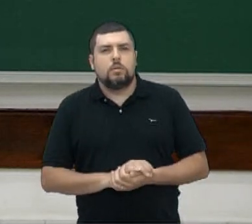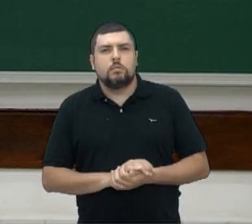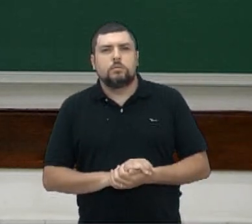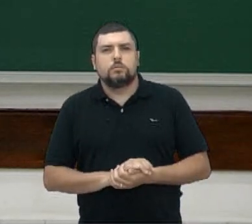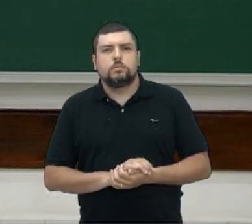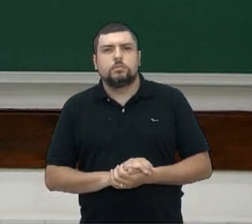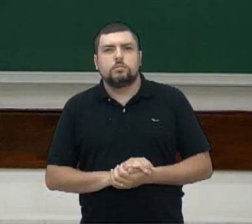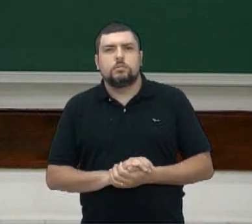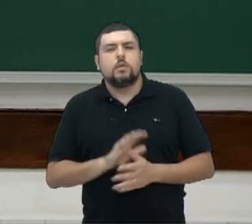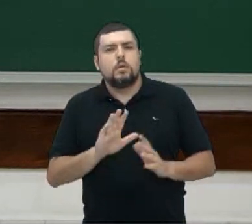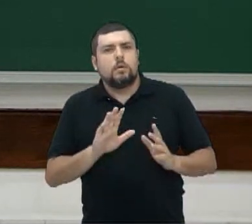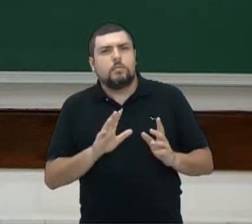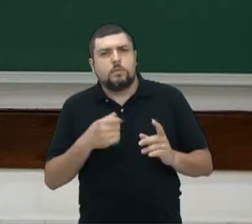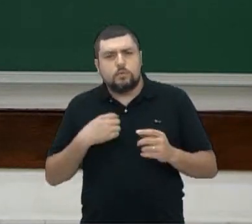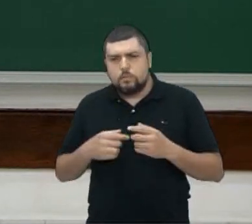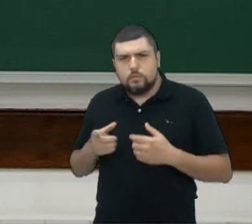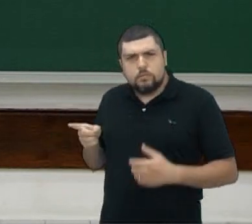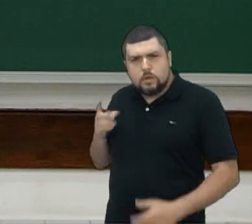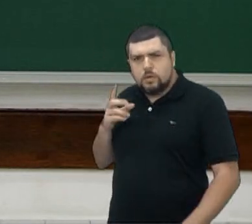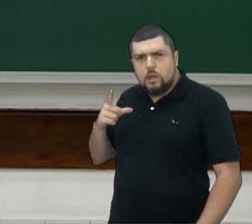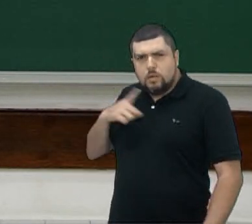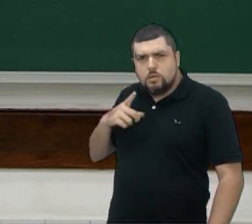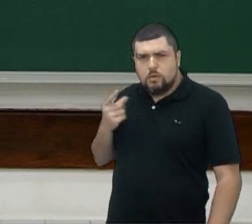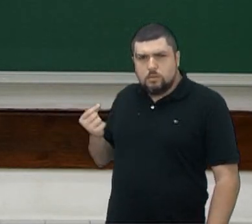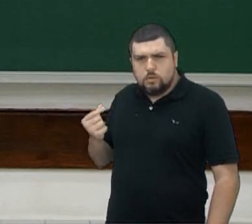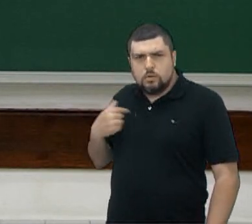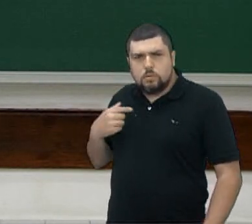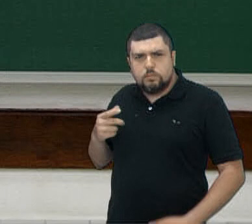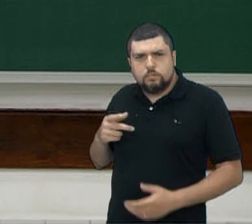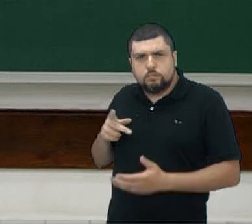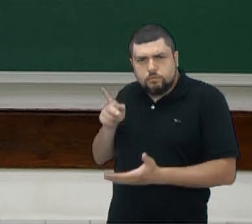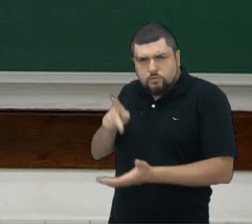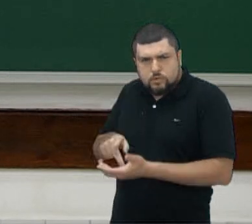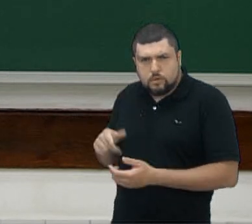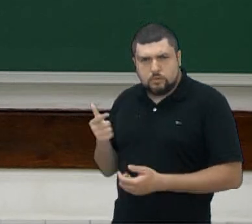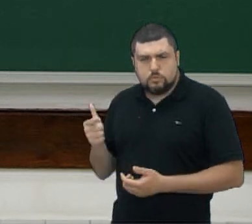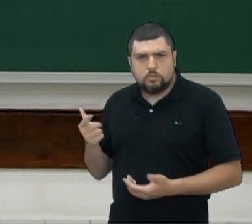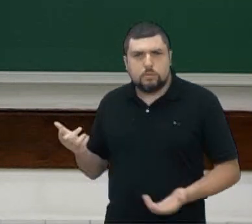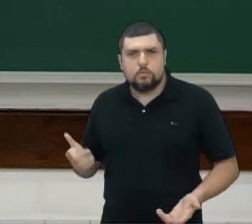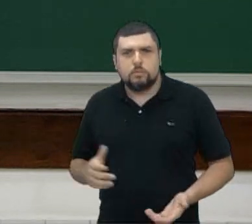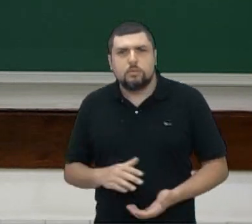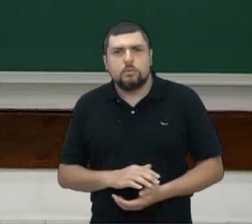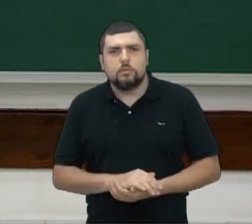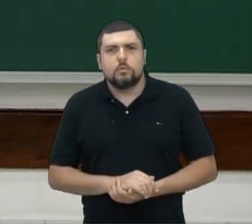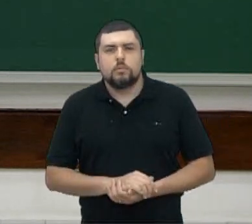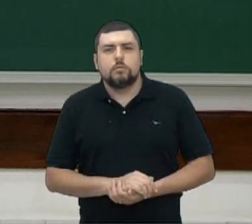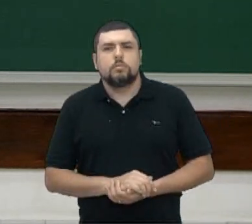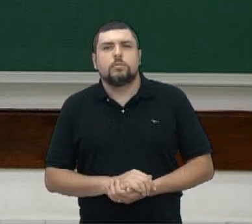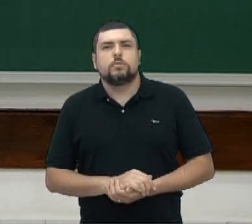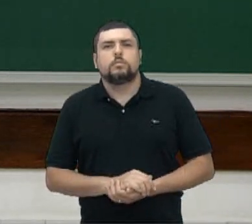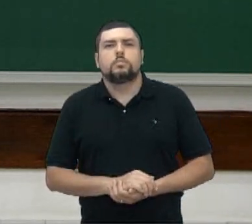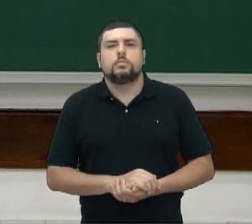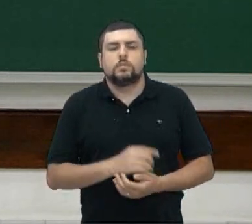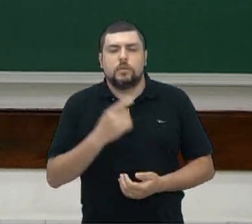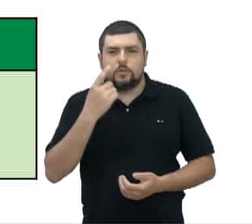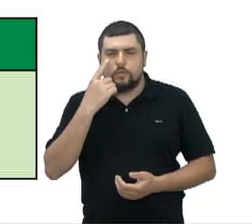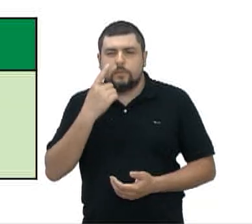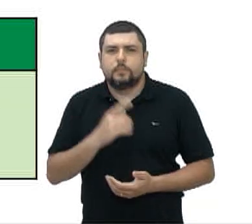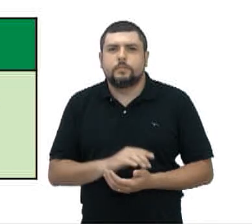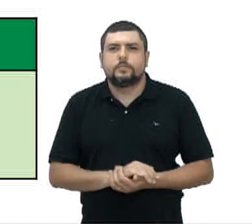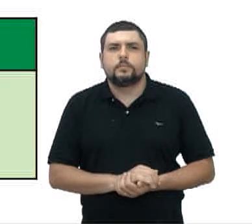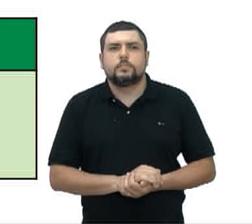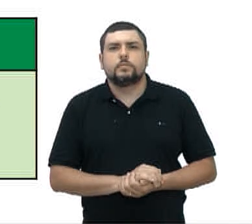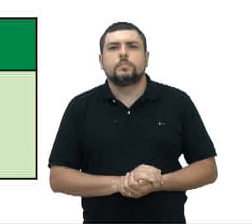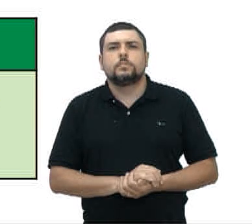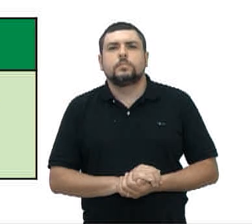tinha nenhum dinheiro, mas na verdade tinha, né? Então, mais ou menos essa é a ideia, tá bom? Vamos para a nossa atividade, então. Então, olha só. A letra A